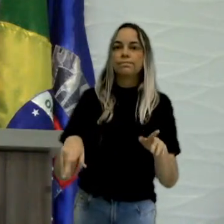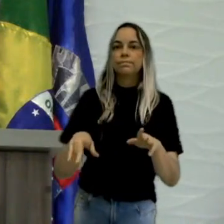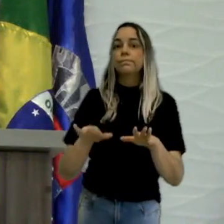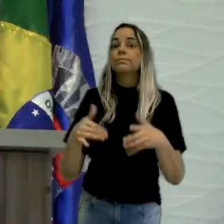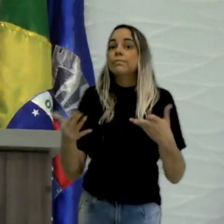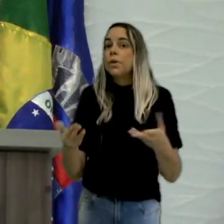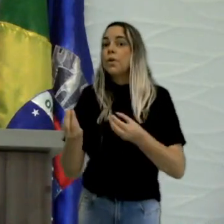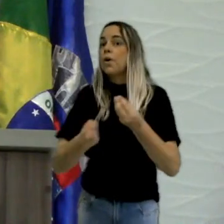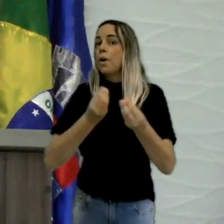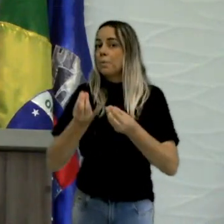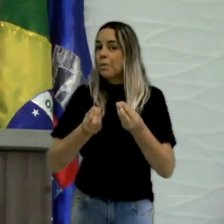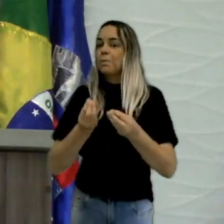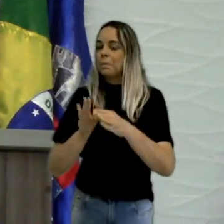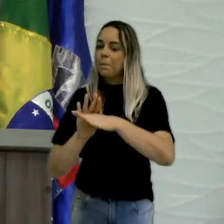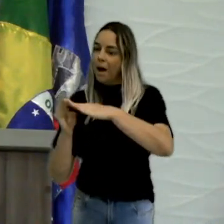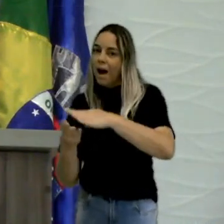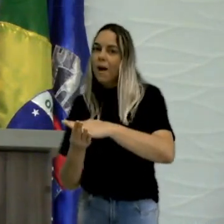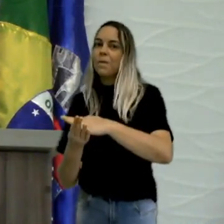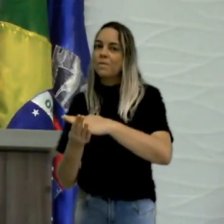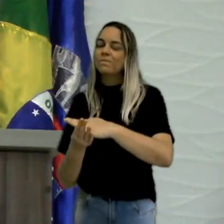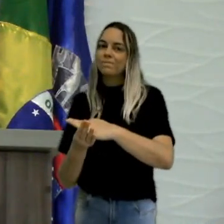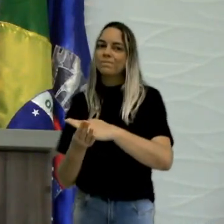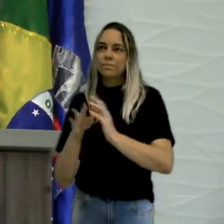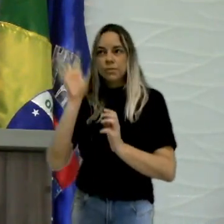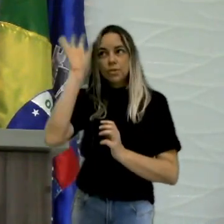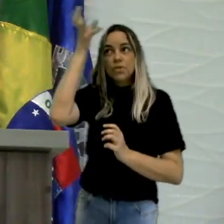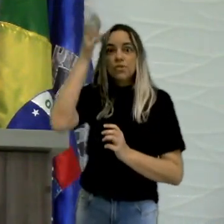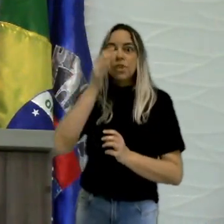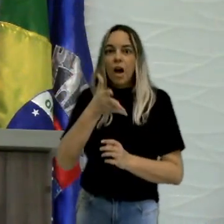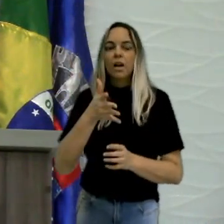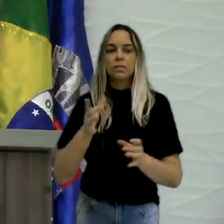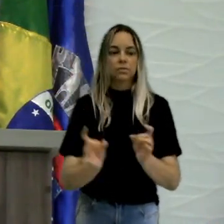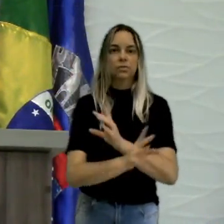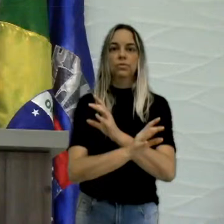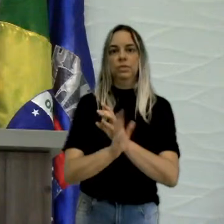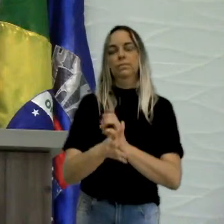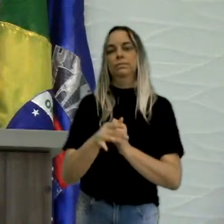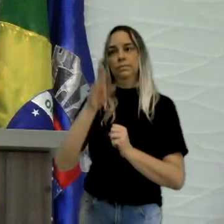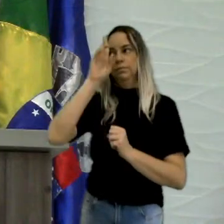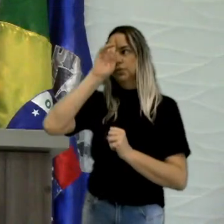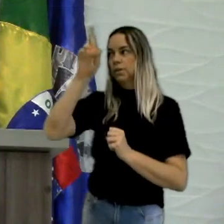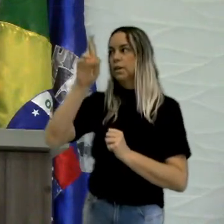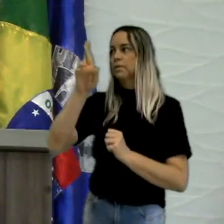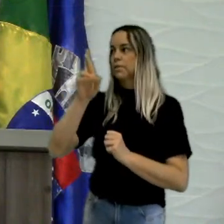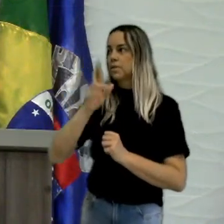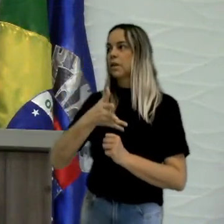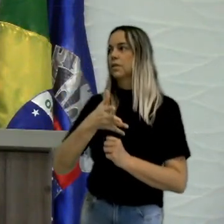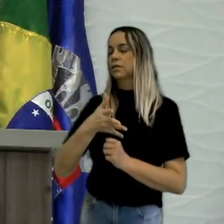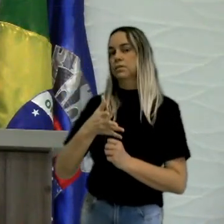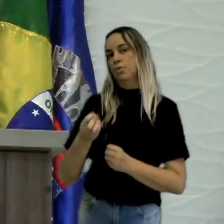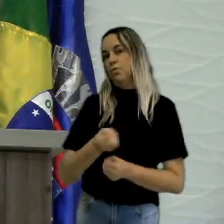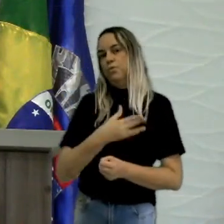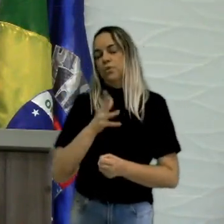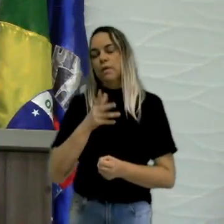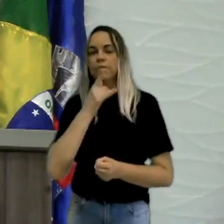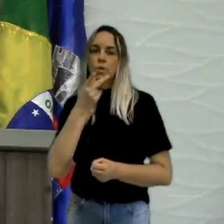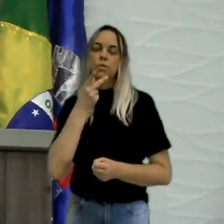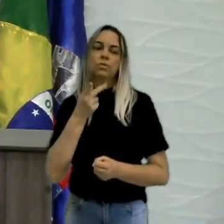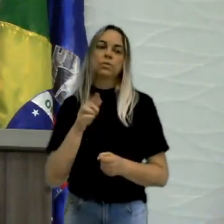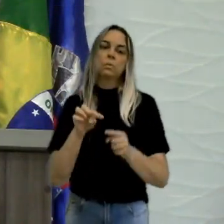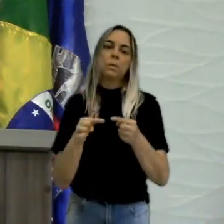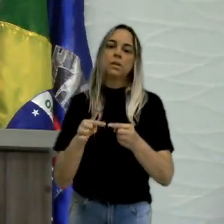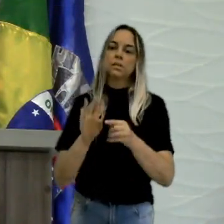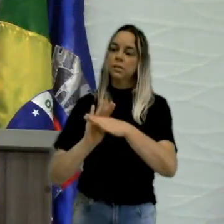esses bairros. Alguns bairros já começaram a ser resolvidos, como o novo chefe da Compesa já falou. Alguns até, como Santo Afonso, está em